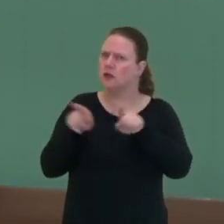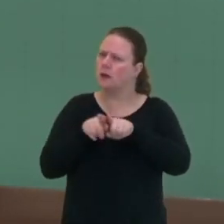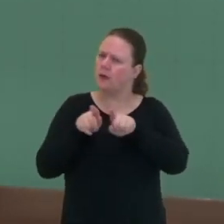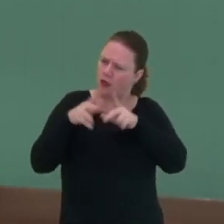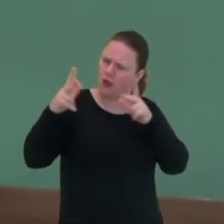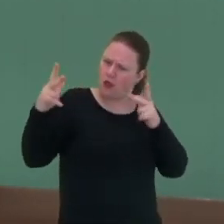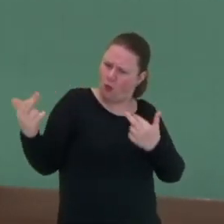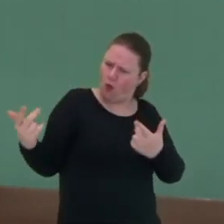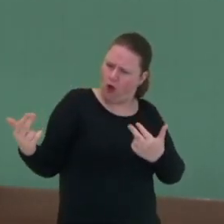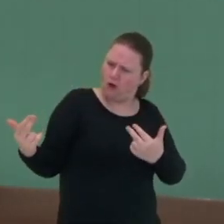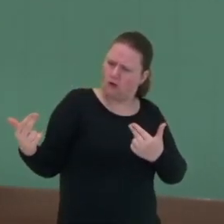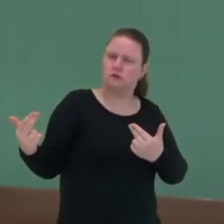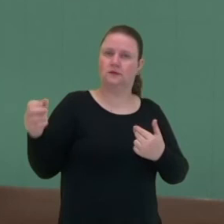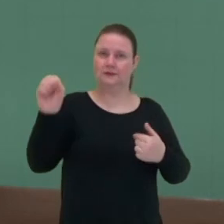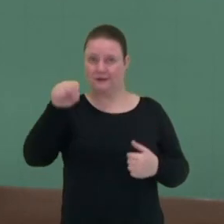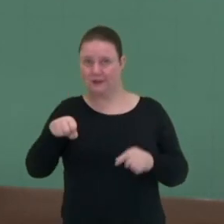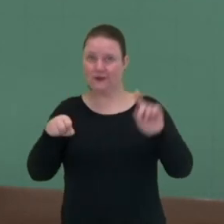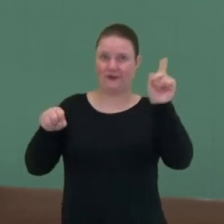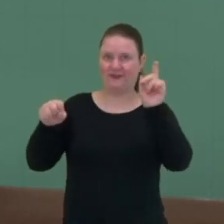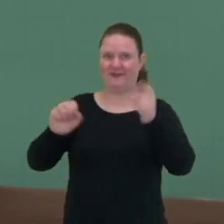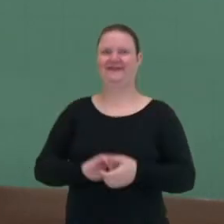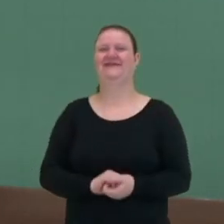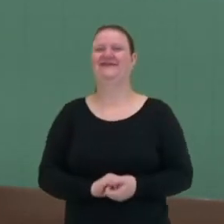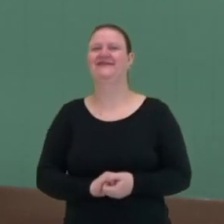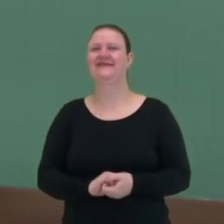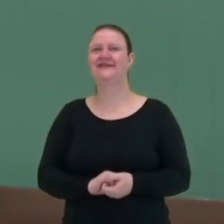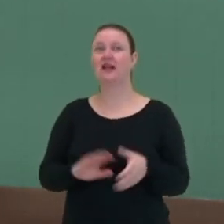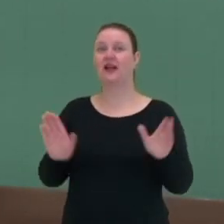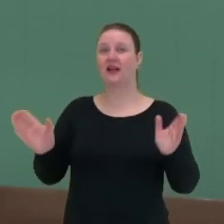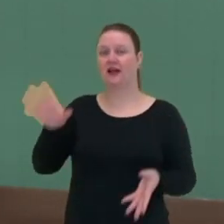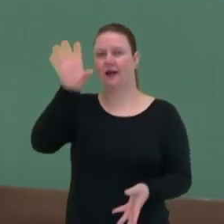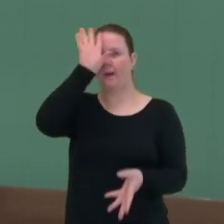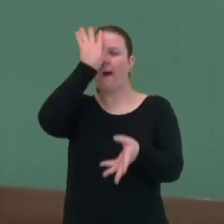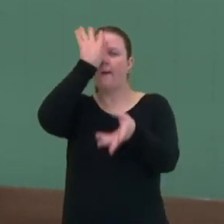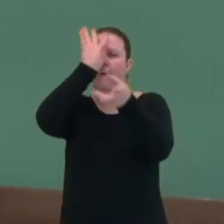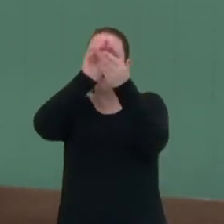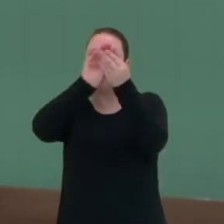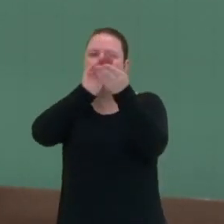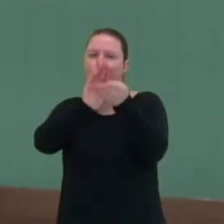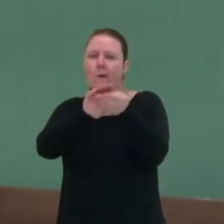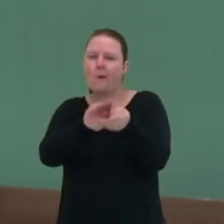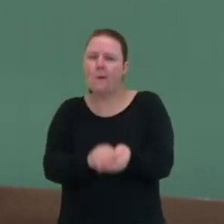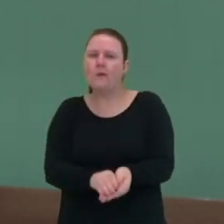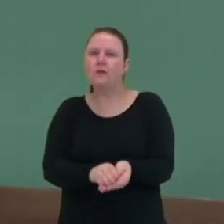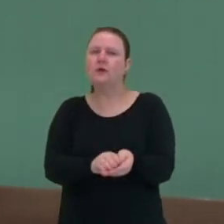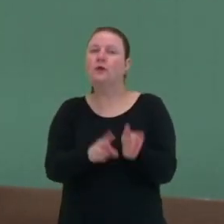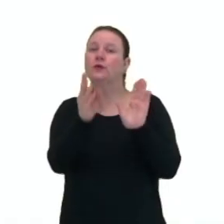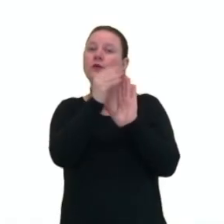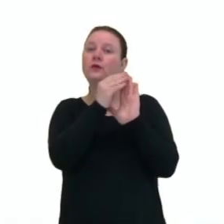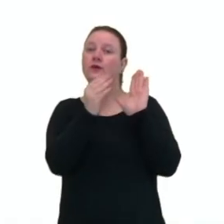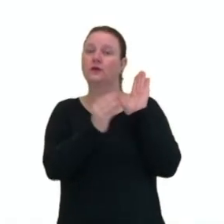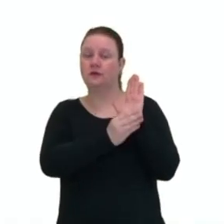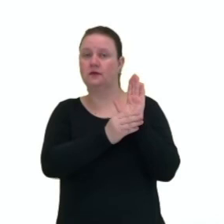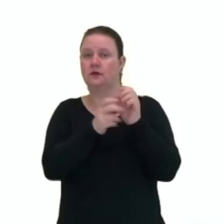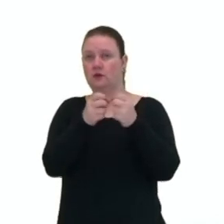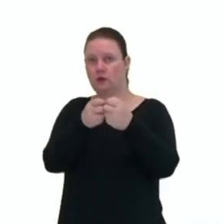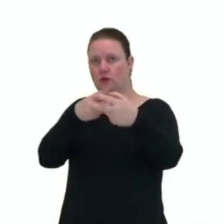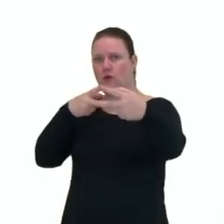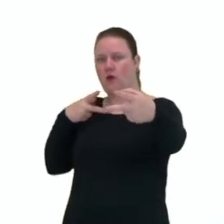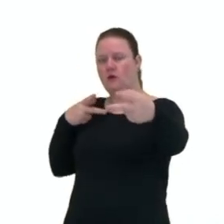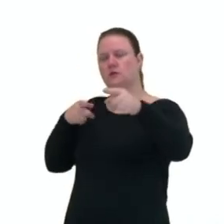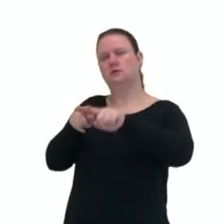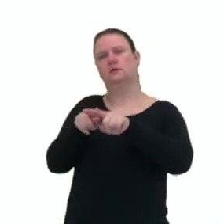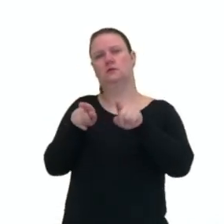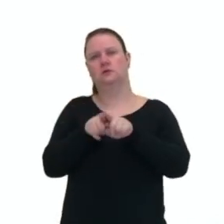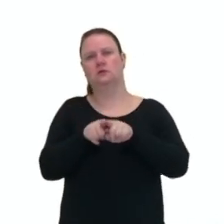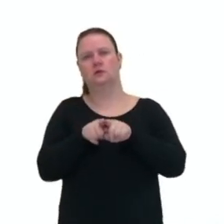perceberam o mesmo que você, tá bom? Aqui a gente vai só dar uma relembrada agora. O arco e flecha, assim como